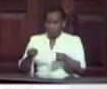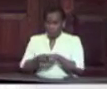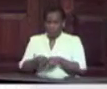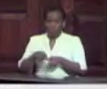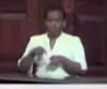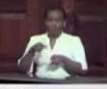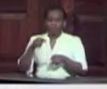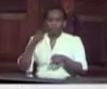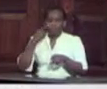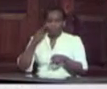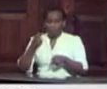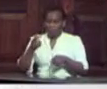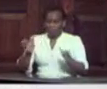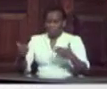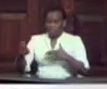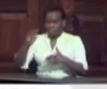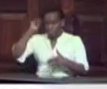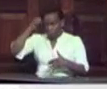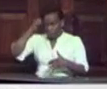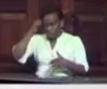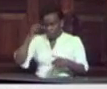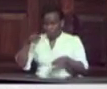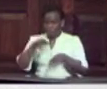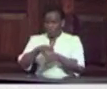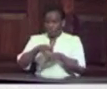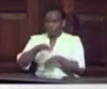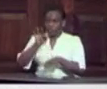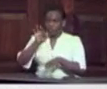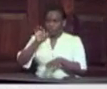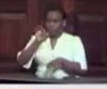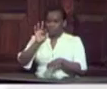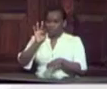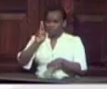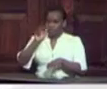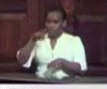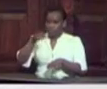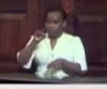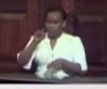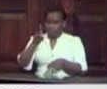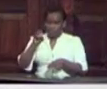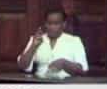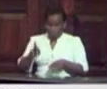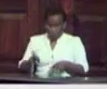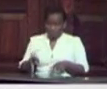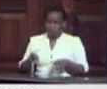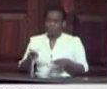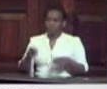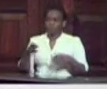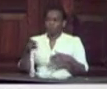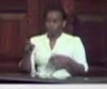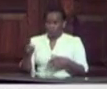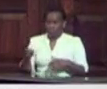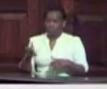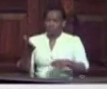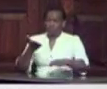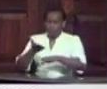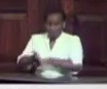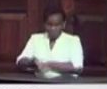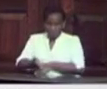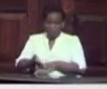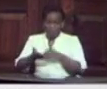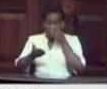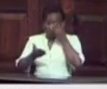o manto da caixa preta da FETRANSPOR. As sobras do Rio Car entram